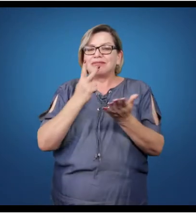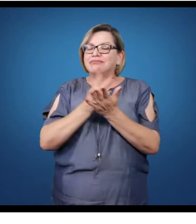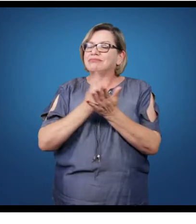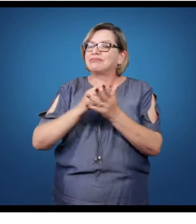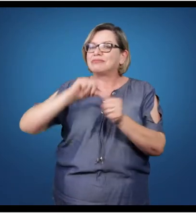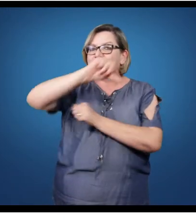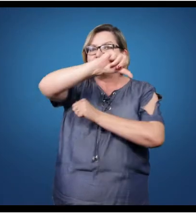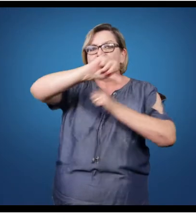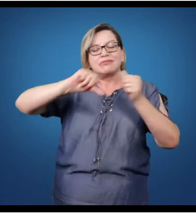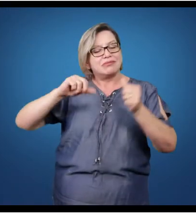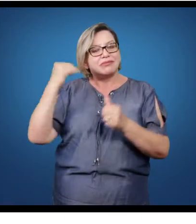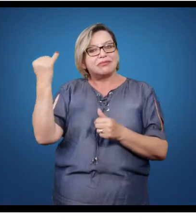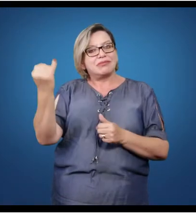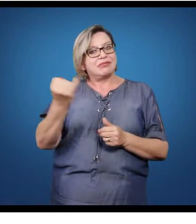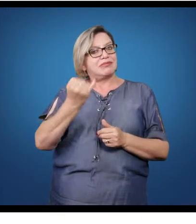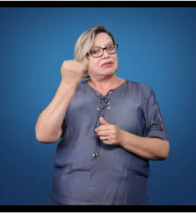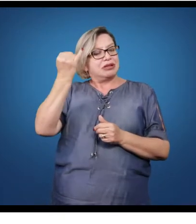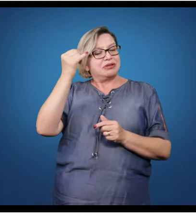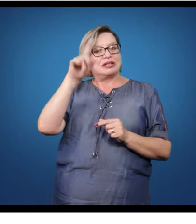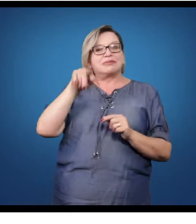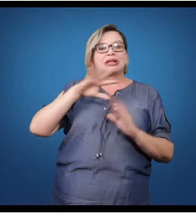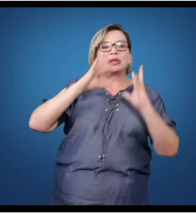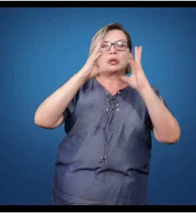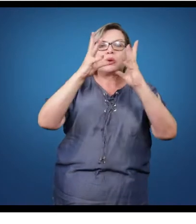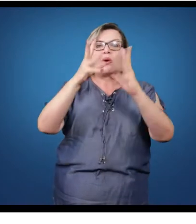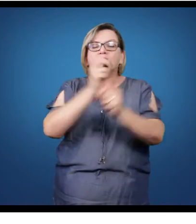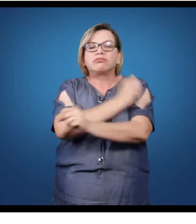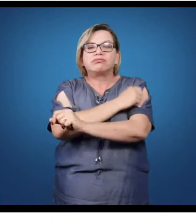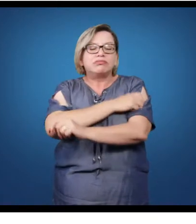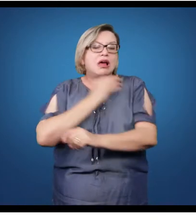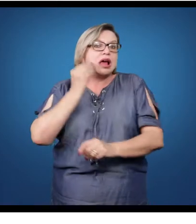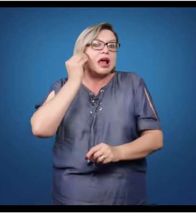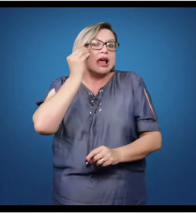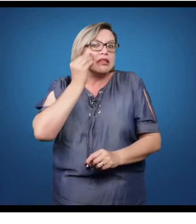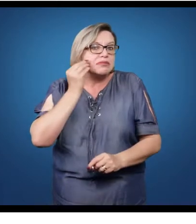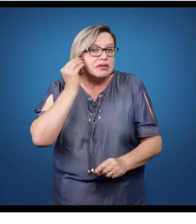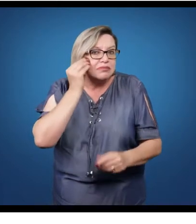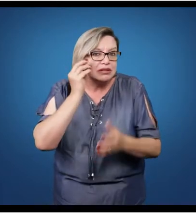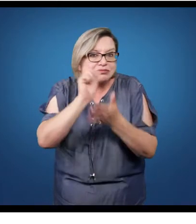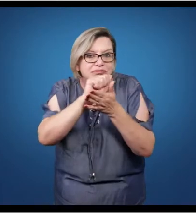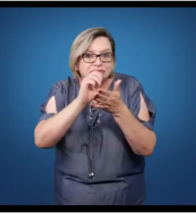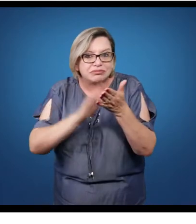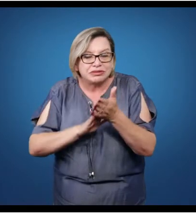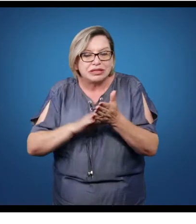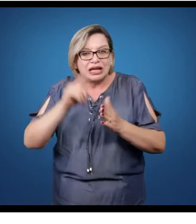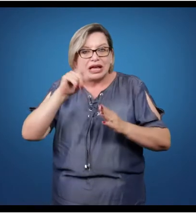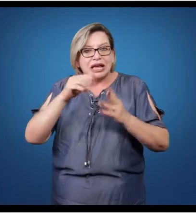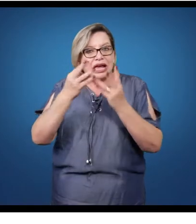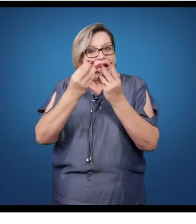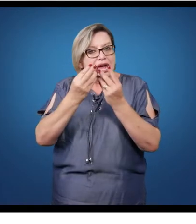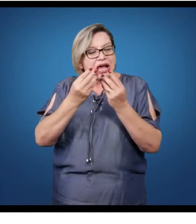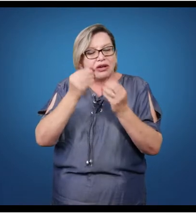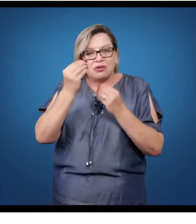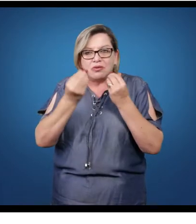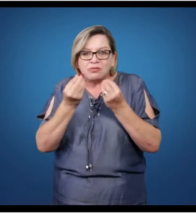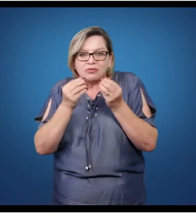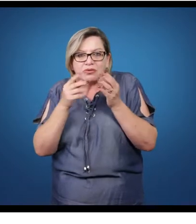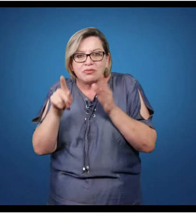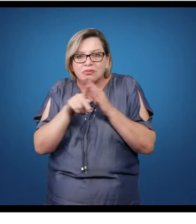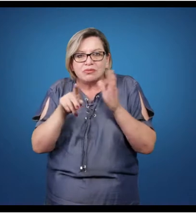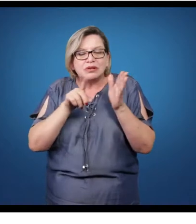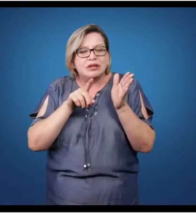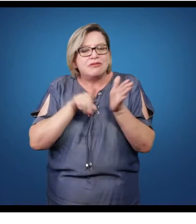sexta o cupê outro a posição de andar então são elementos que o professor de educação física era pesquisar